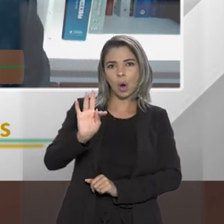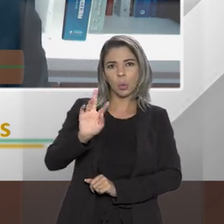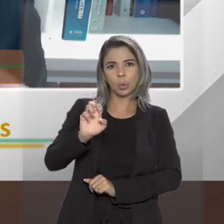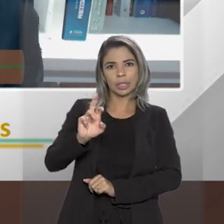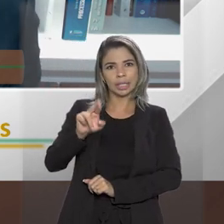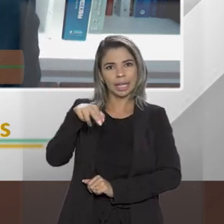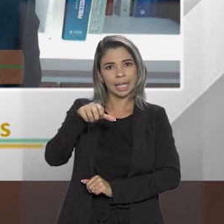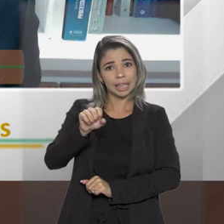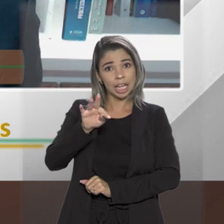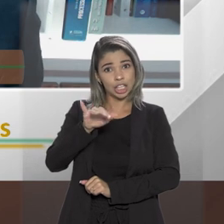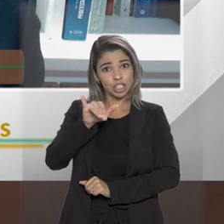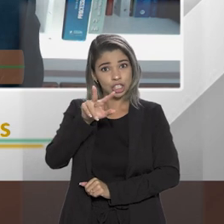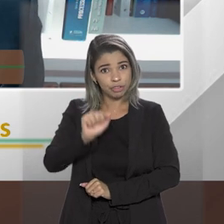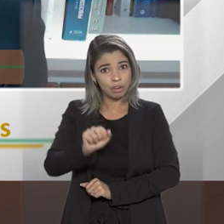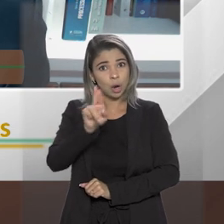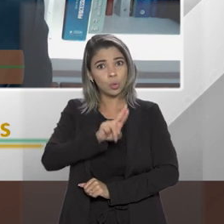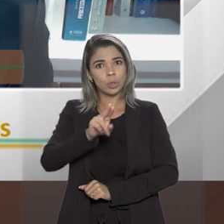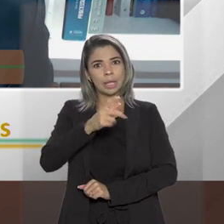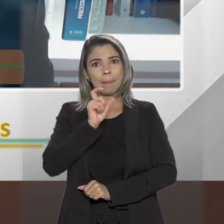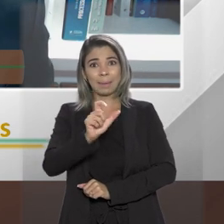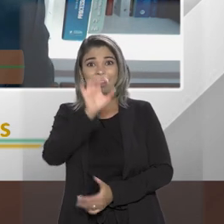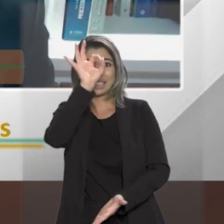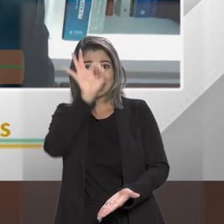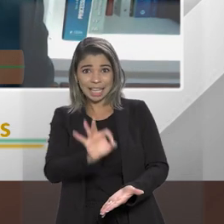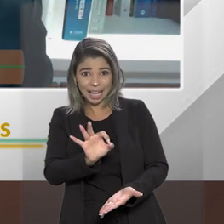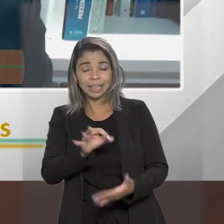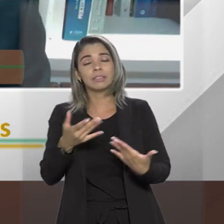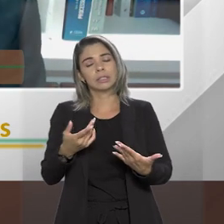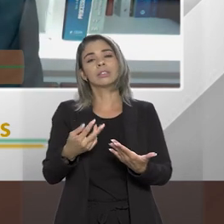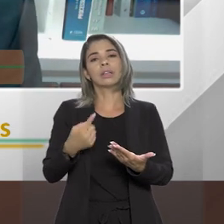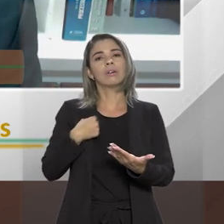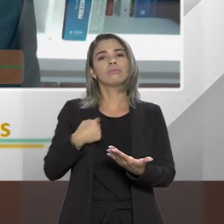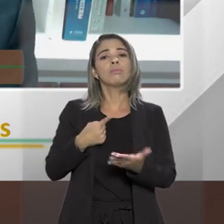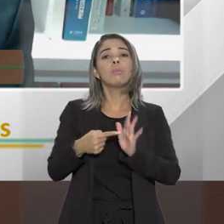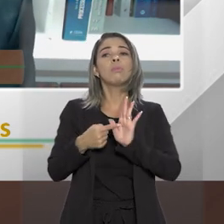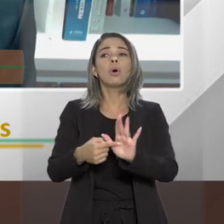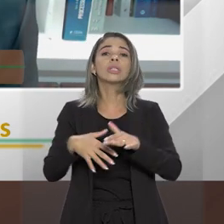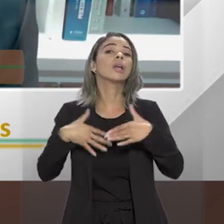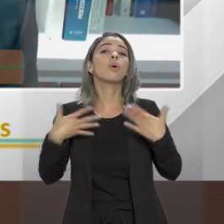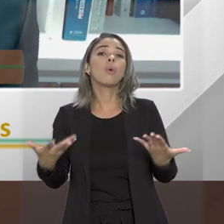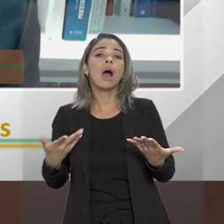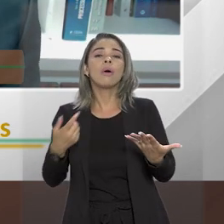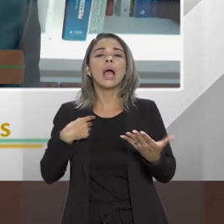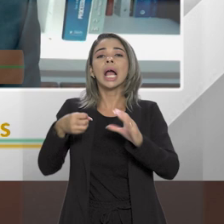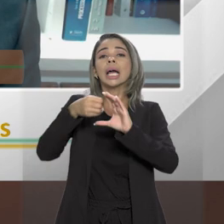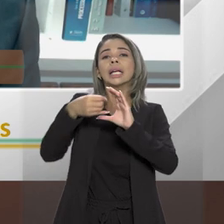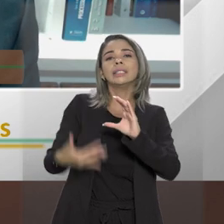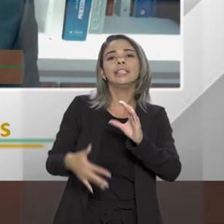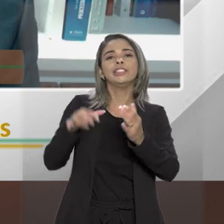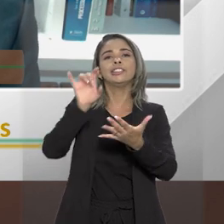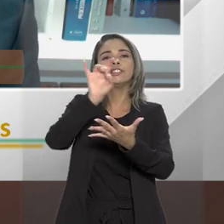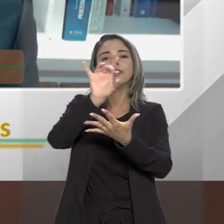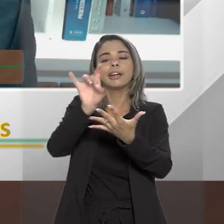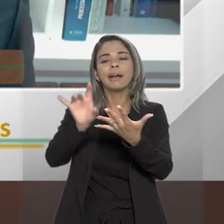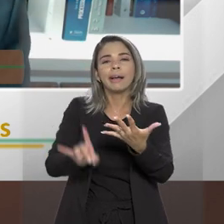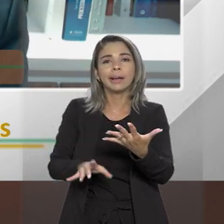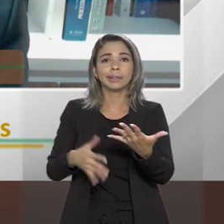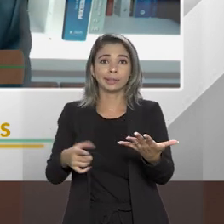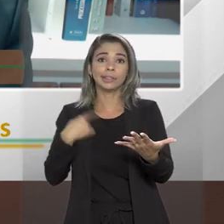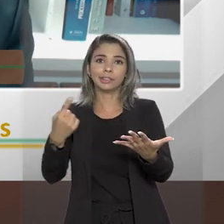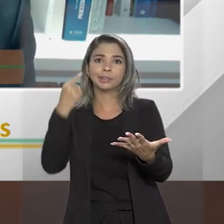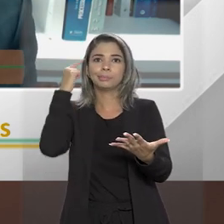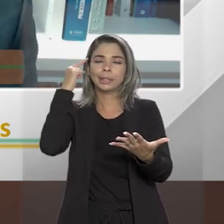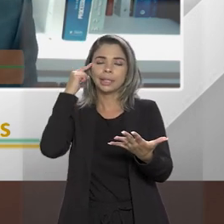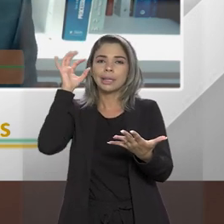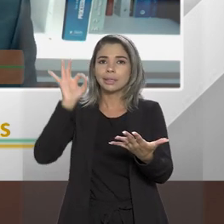adequado, isso de fato mostra o peso que esses métodos têm na resolução de conflitos, porque é realmente assim que nós temos que pensar, né? O